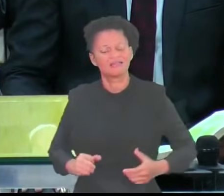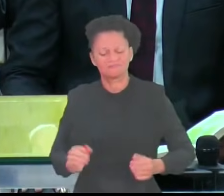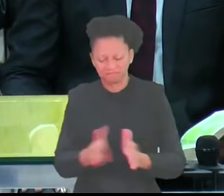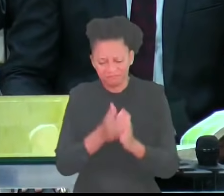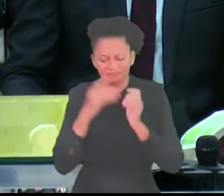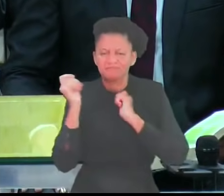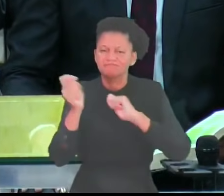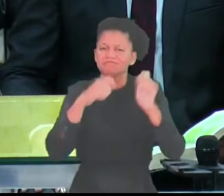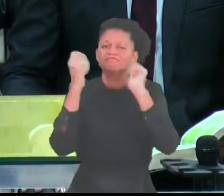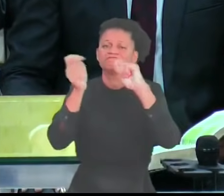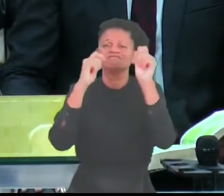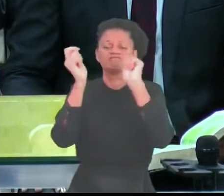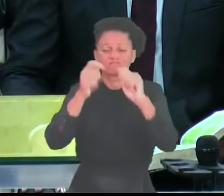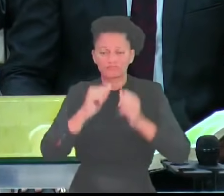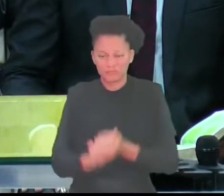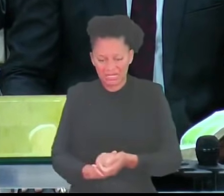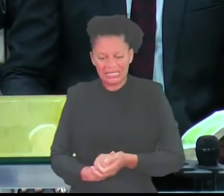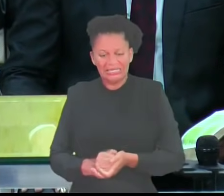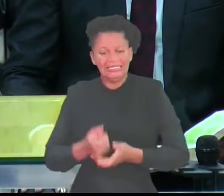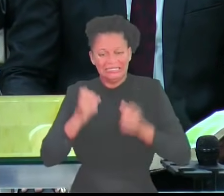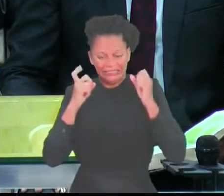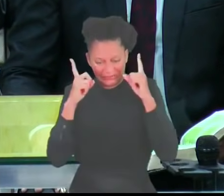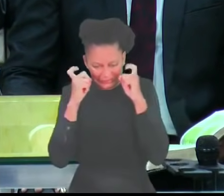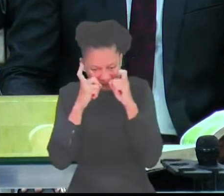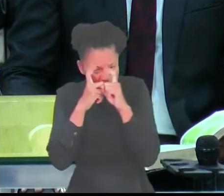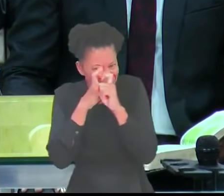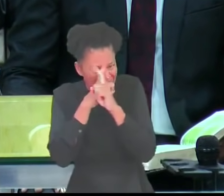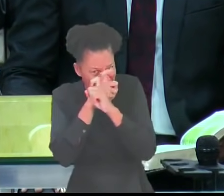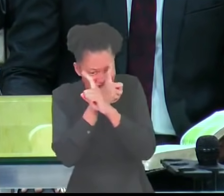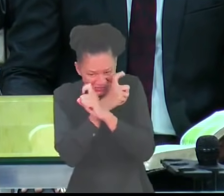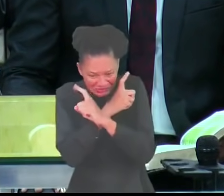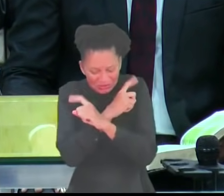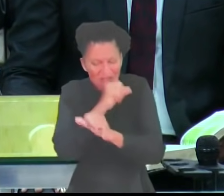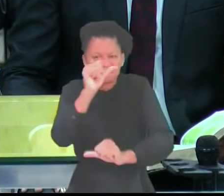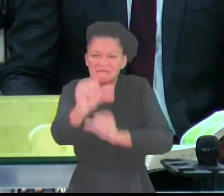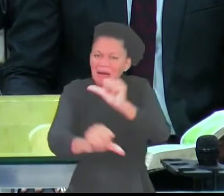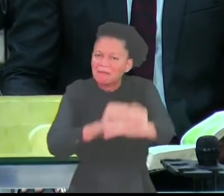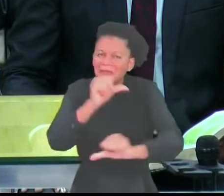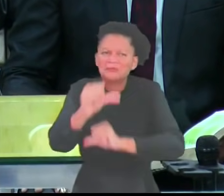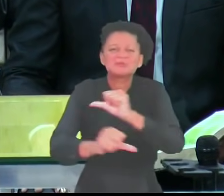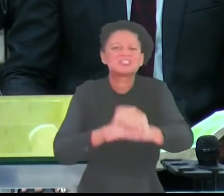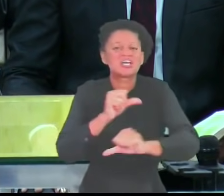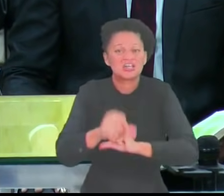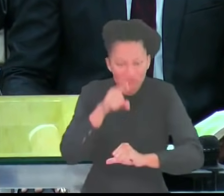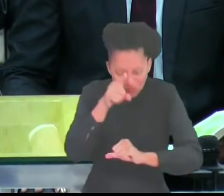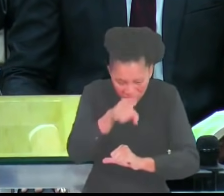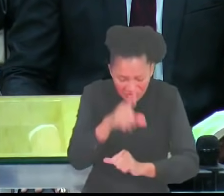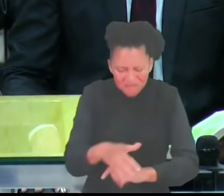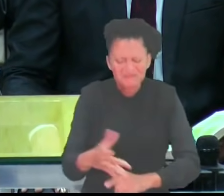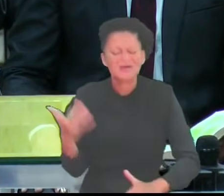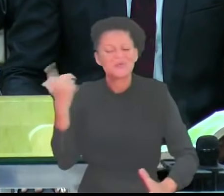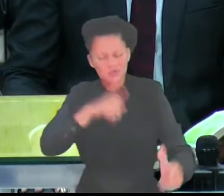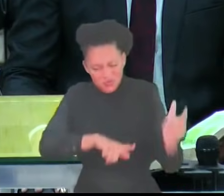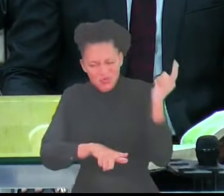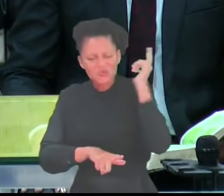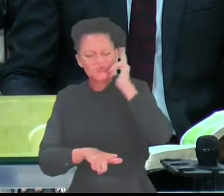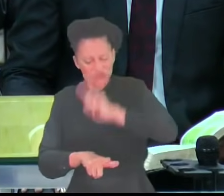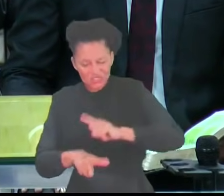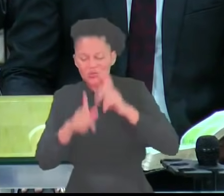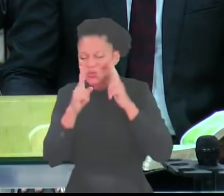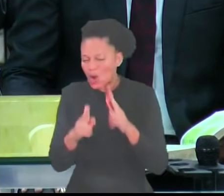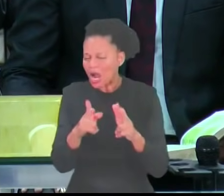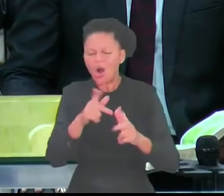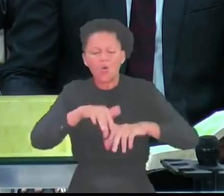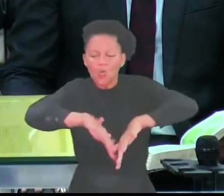Aleluia. Esse vale vai encher de água. Que vai beber você, vai beber os